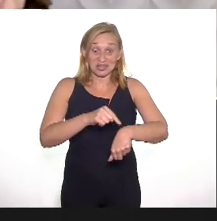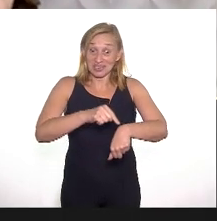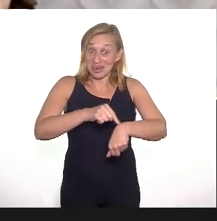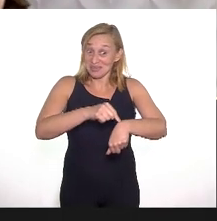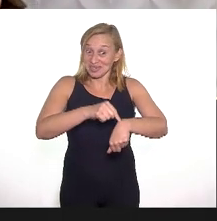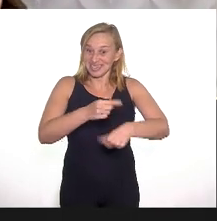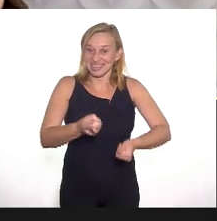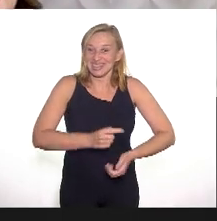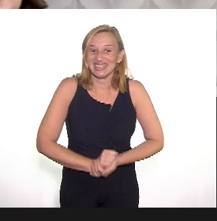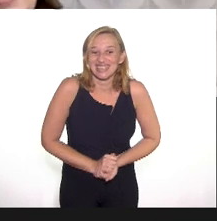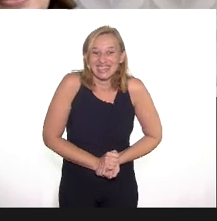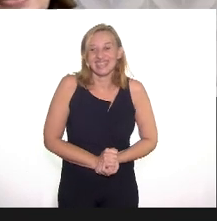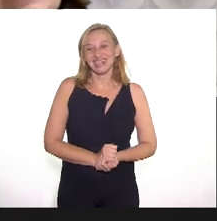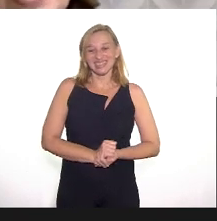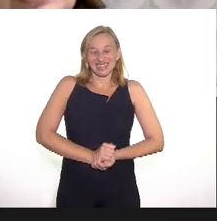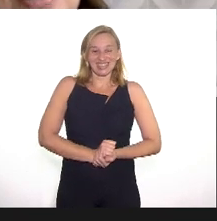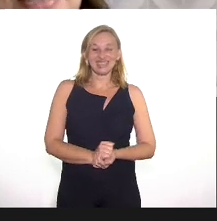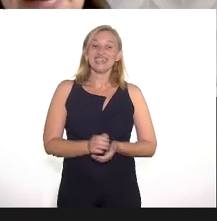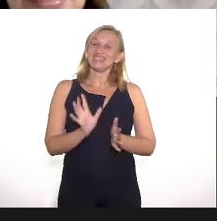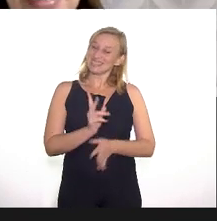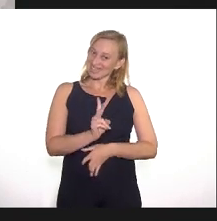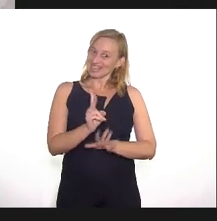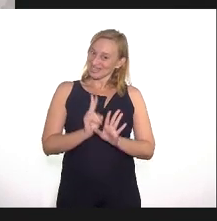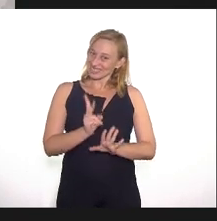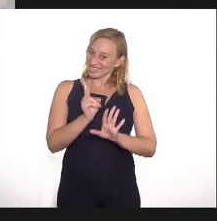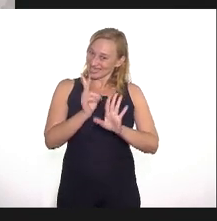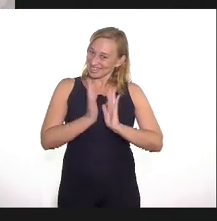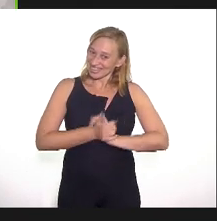tempo. Como mas sempre.